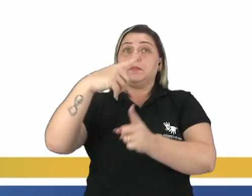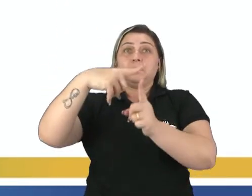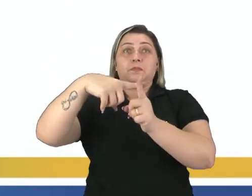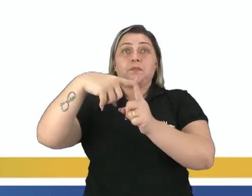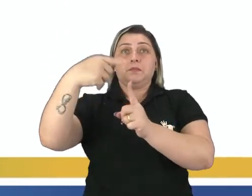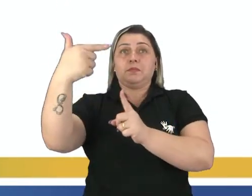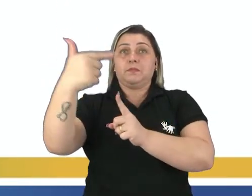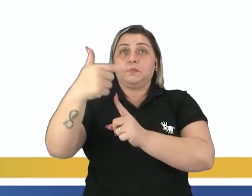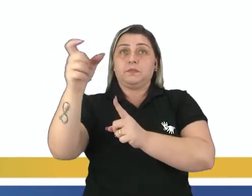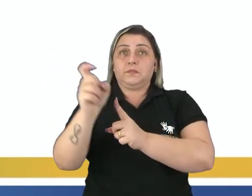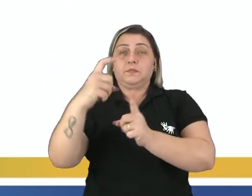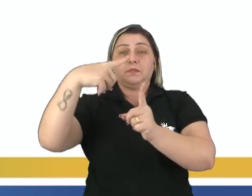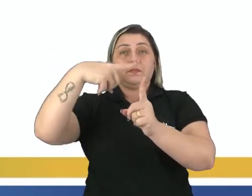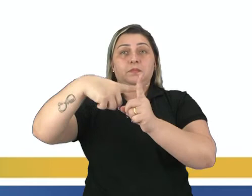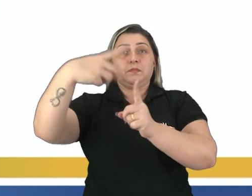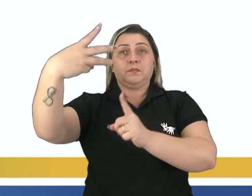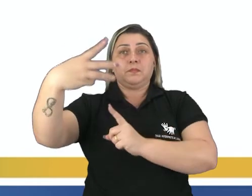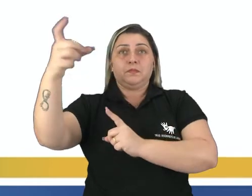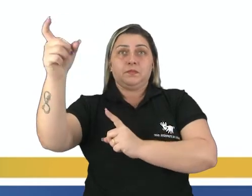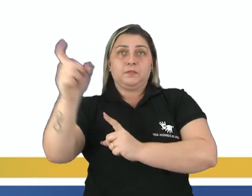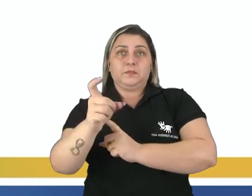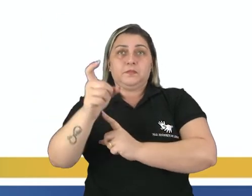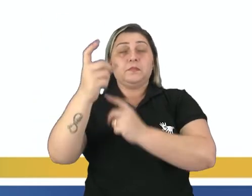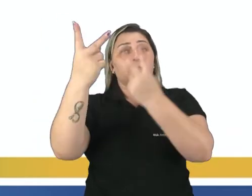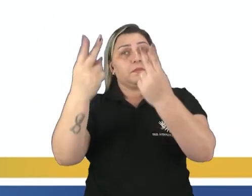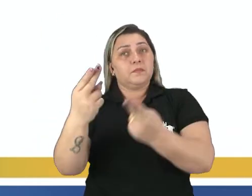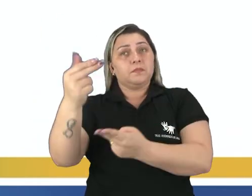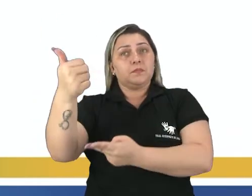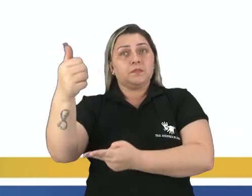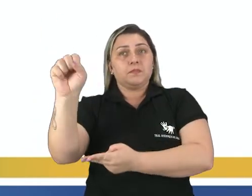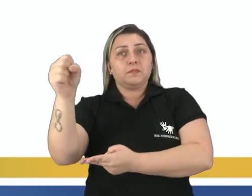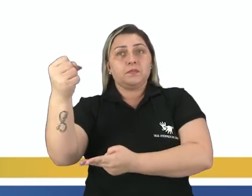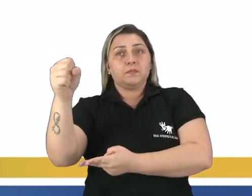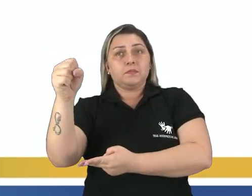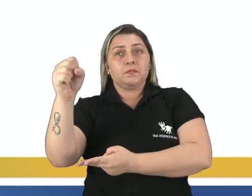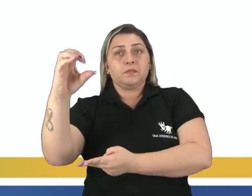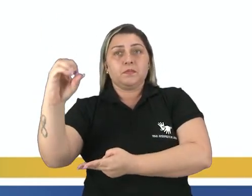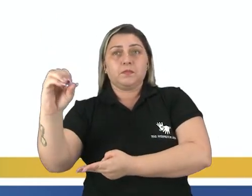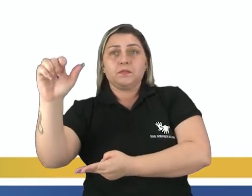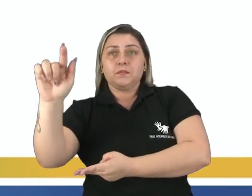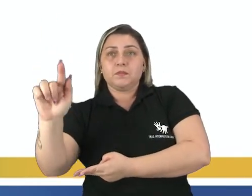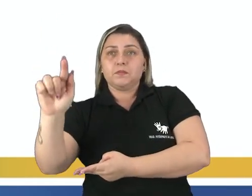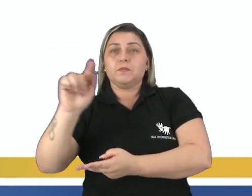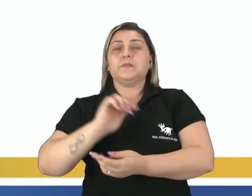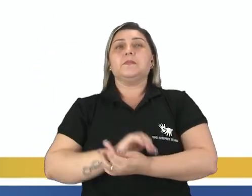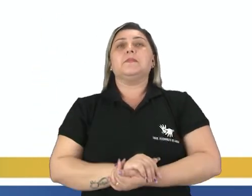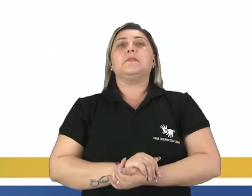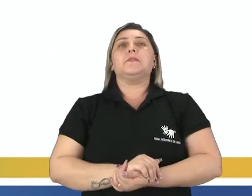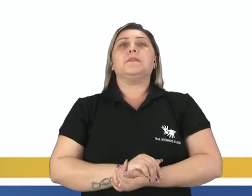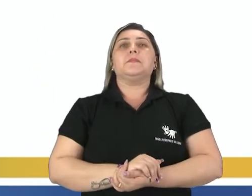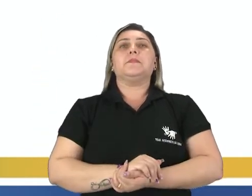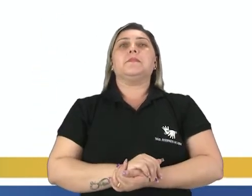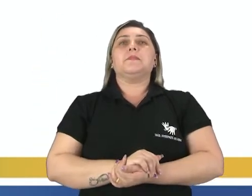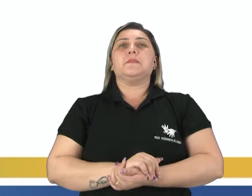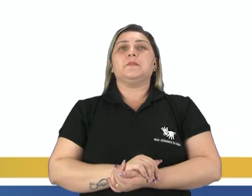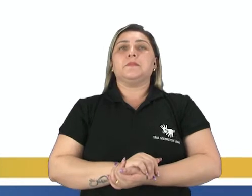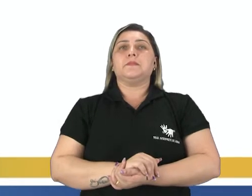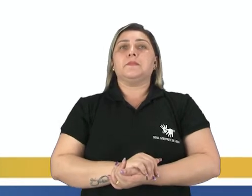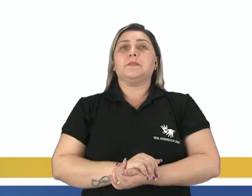x mais 2x mais 3x é igual a 180